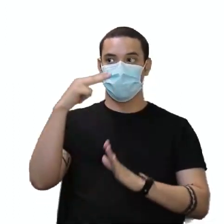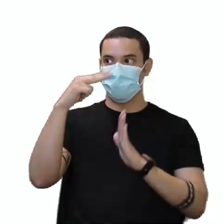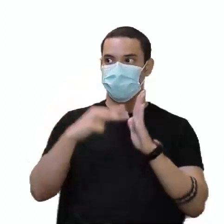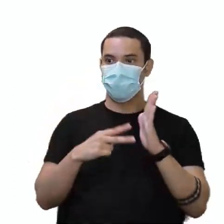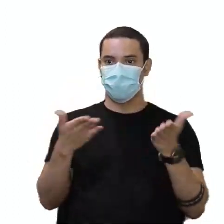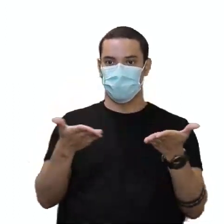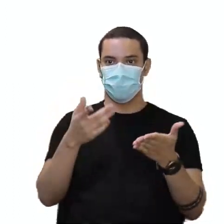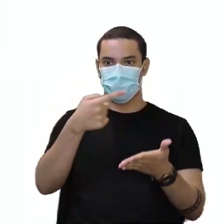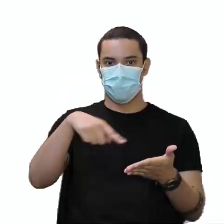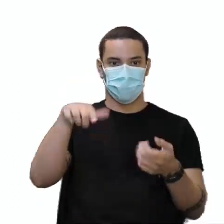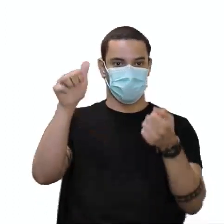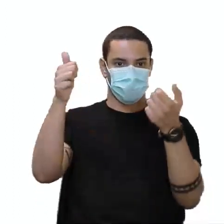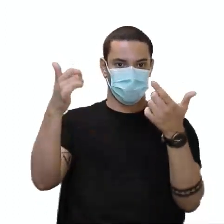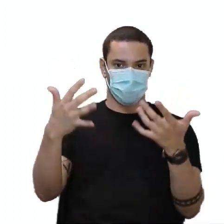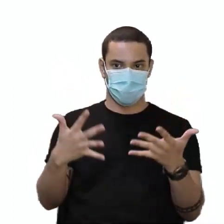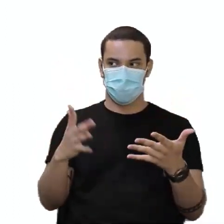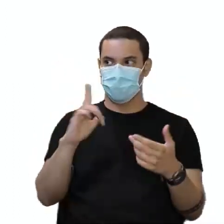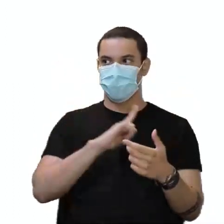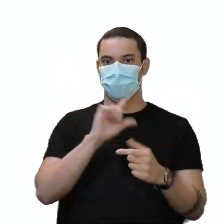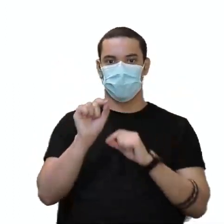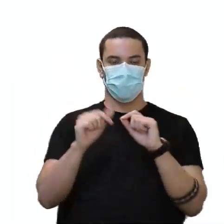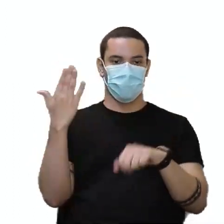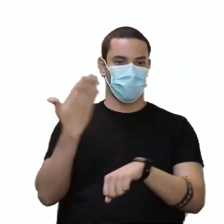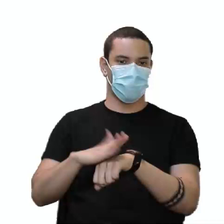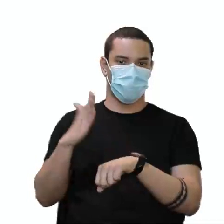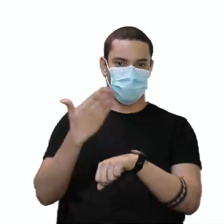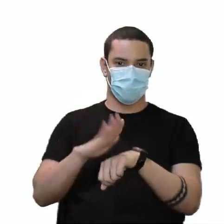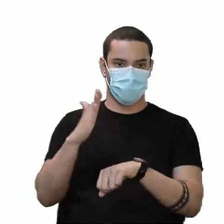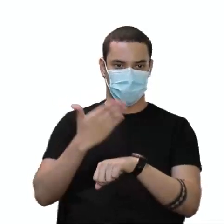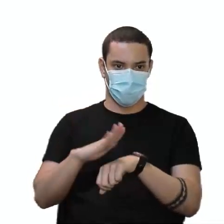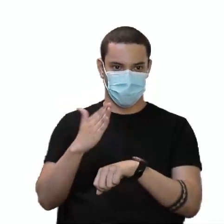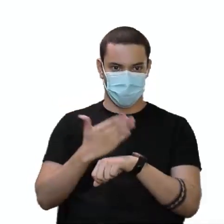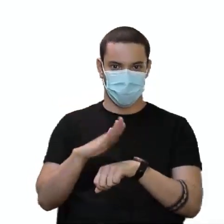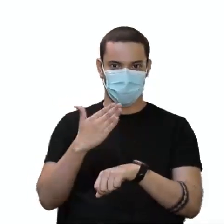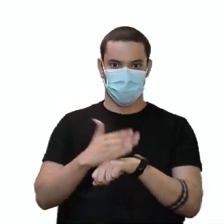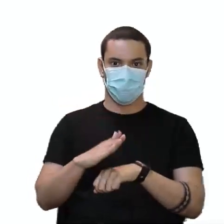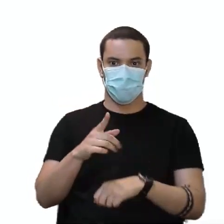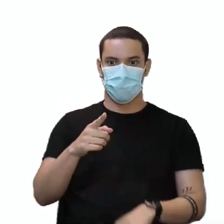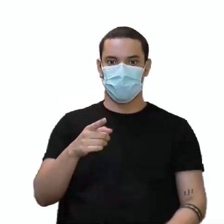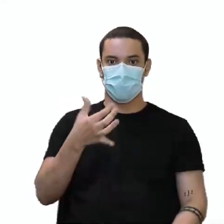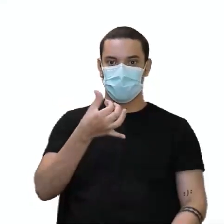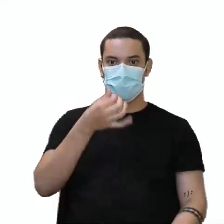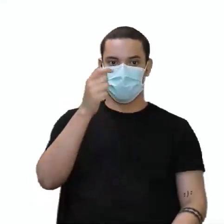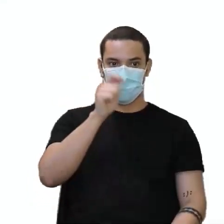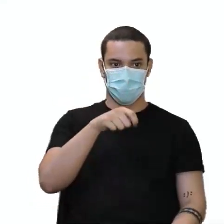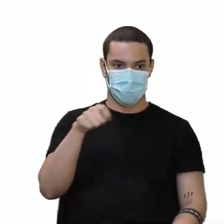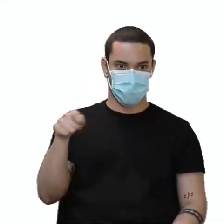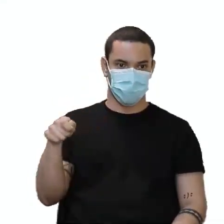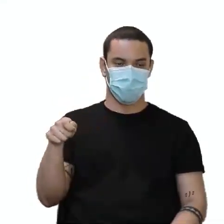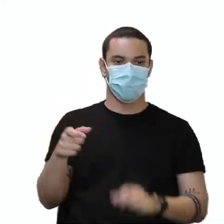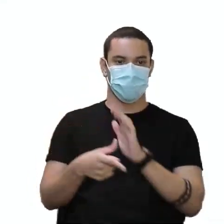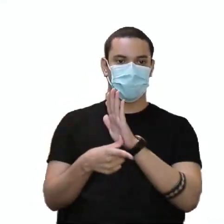isso. Eles tinham praticado por 6 meses